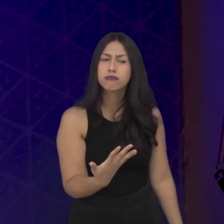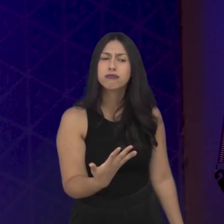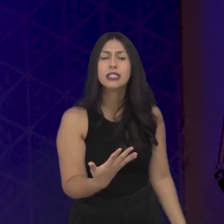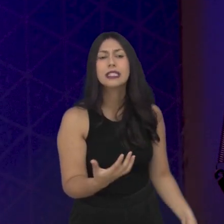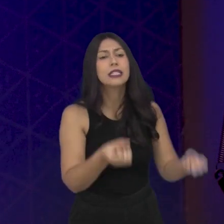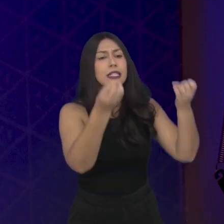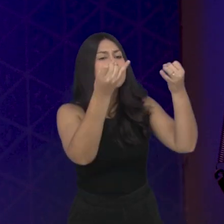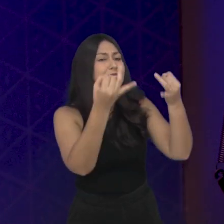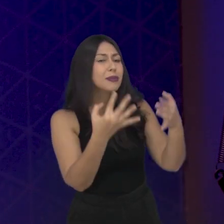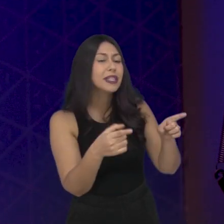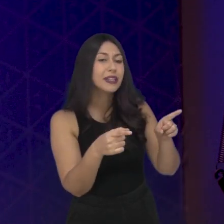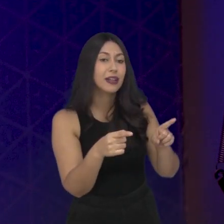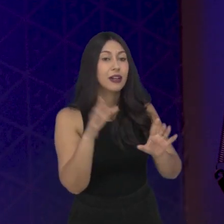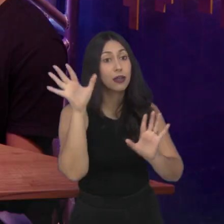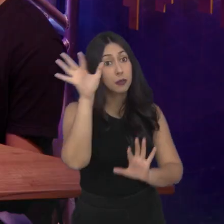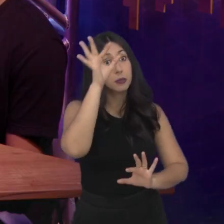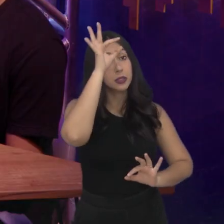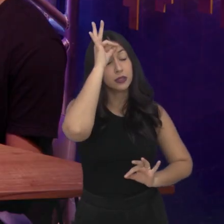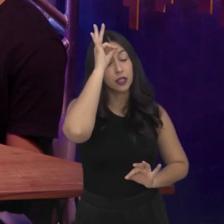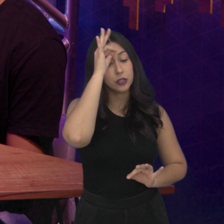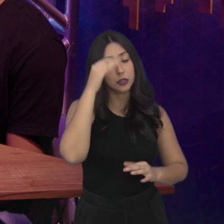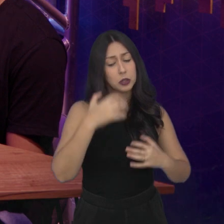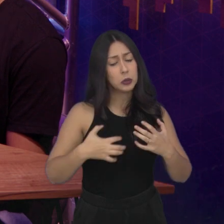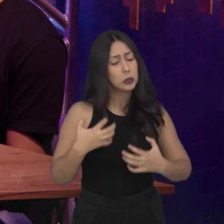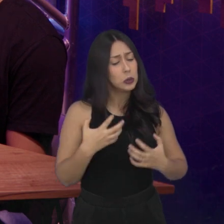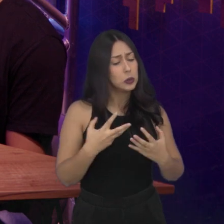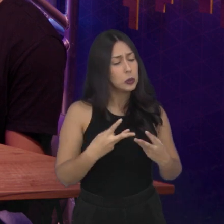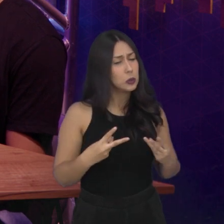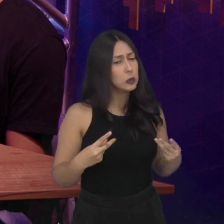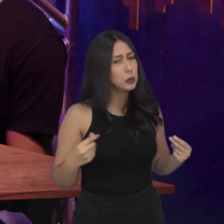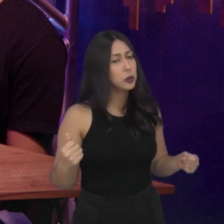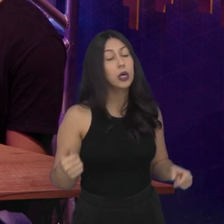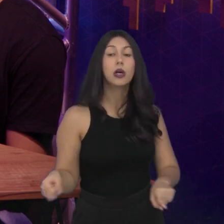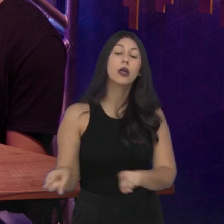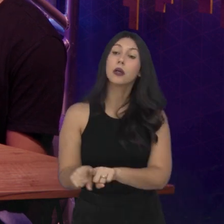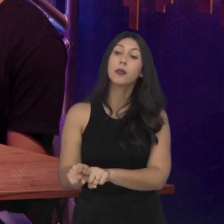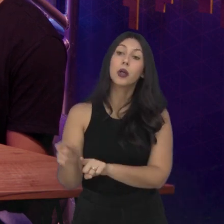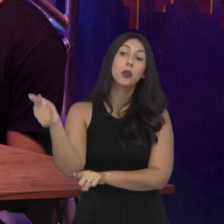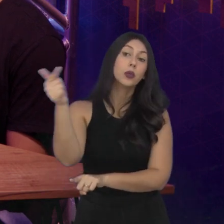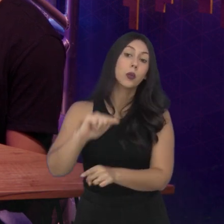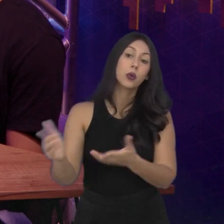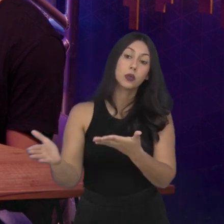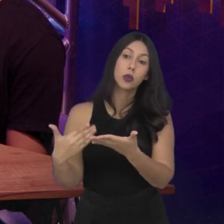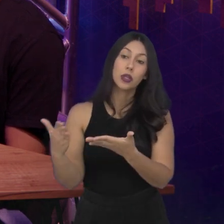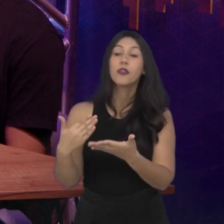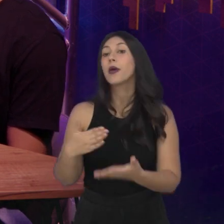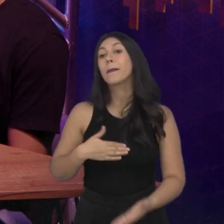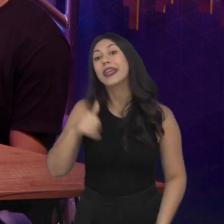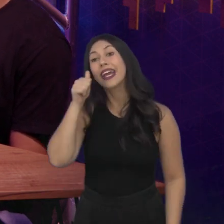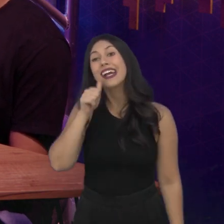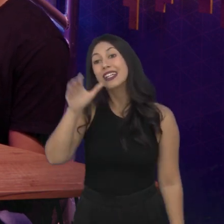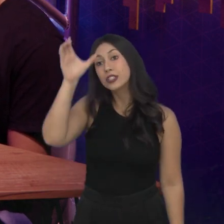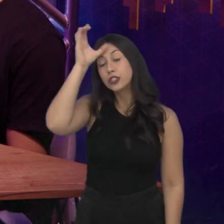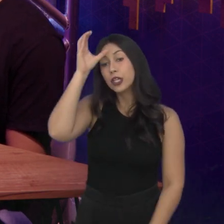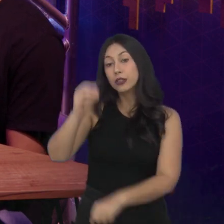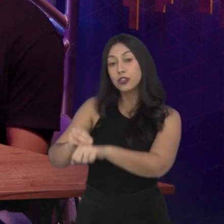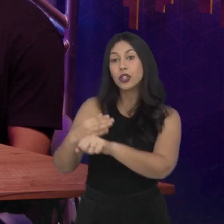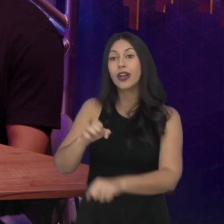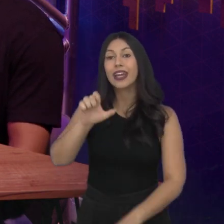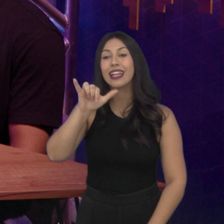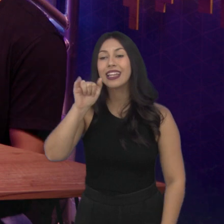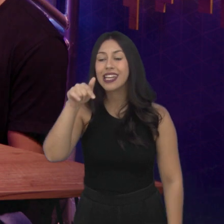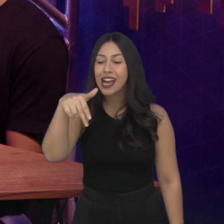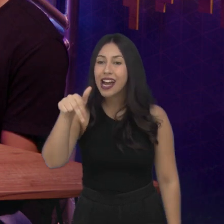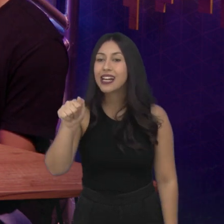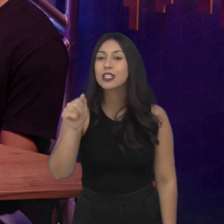fala muito do processo de cura da personagem principal. Teve um outro livro que uma tia minha indicou pra mim, tia Eliana, um